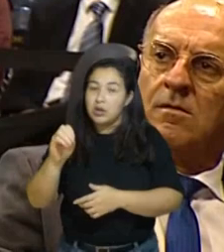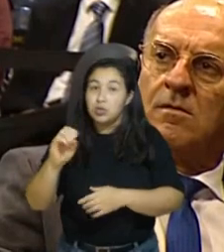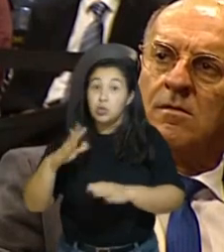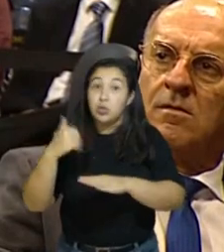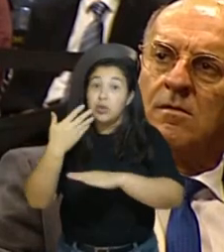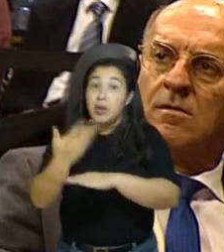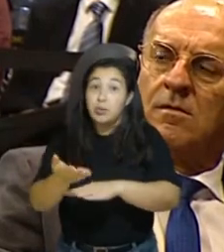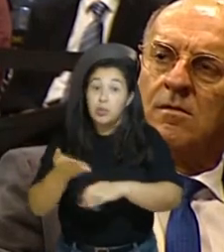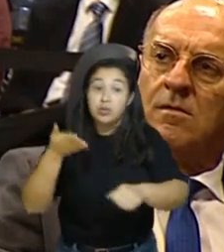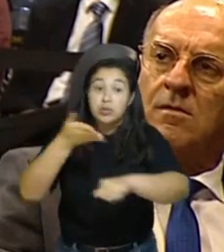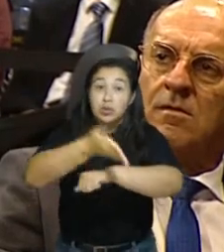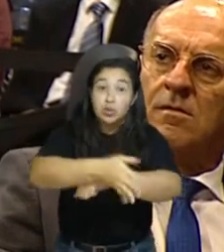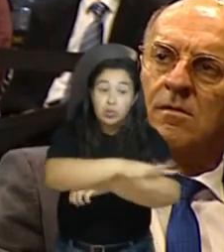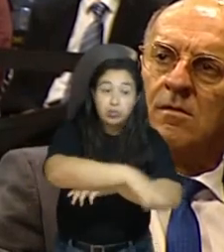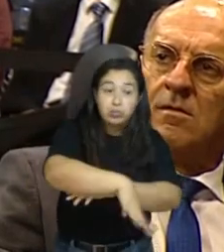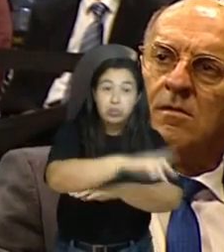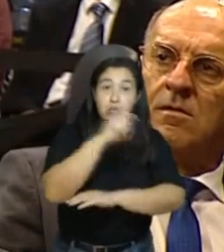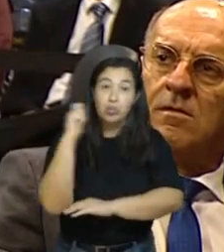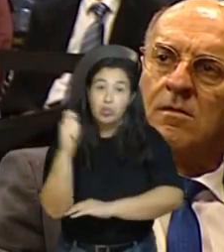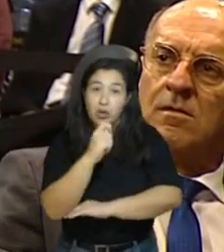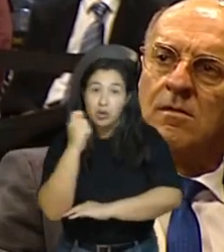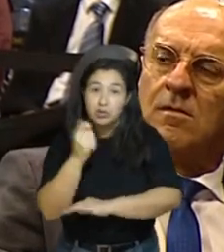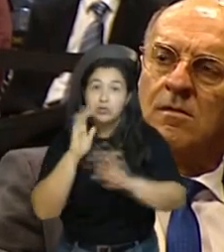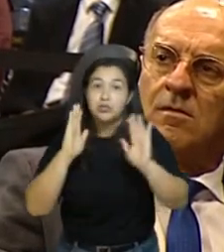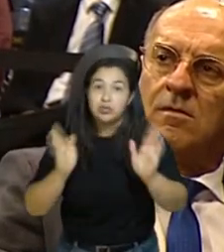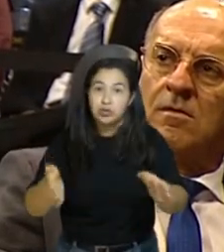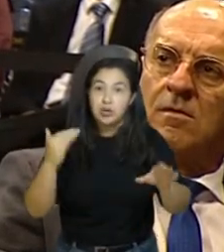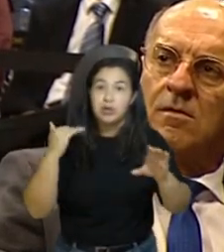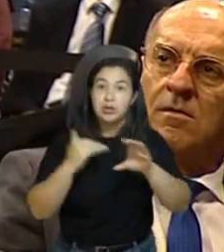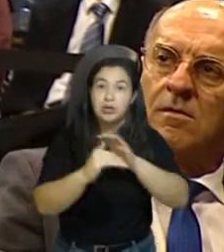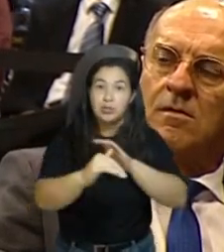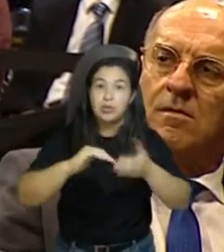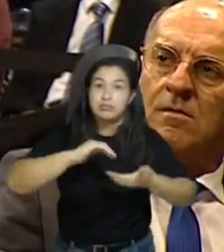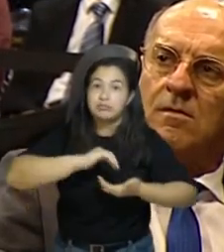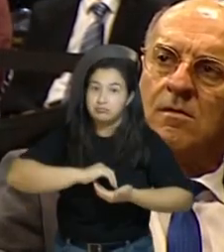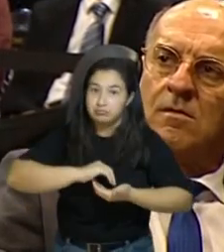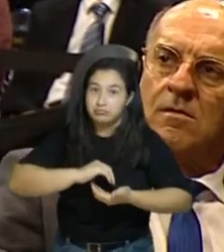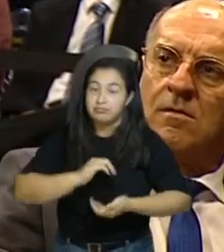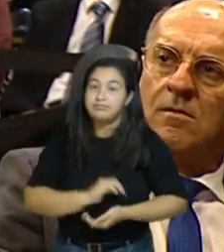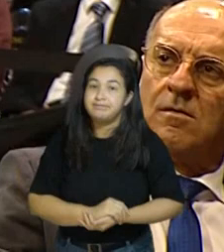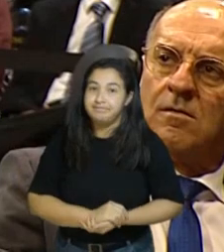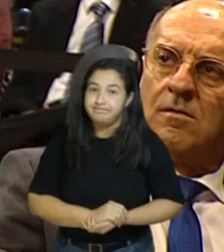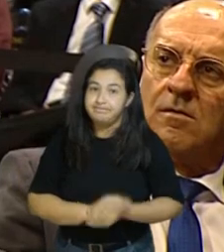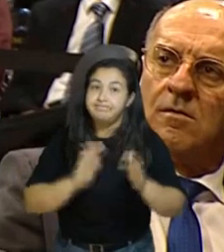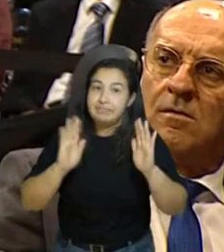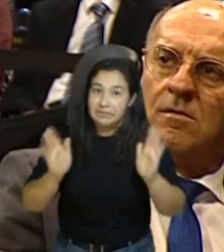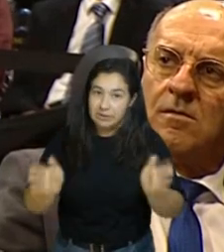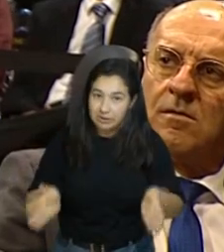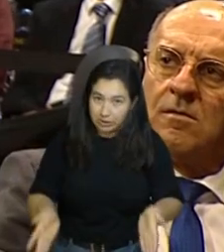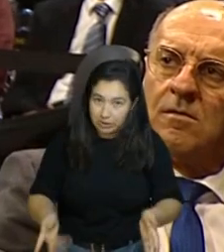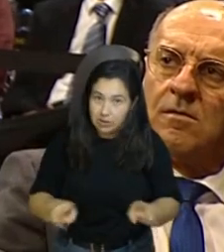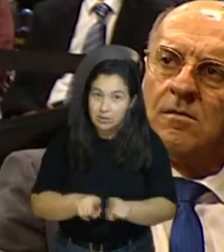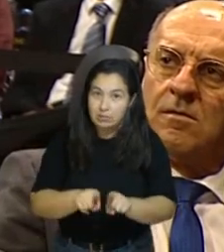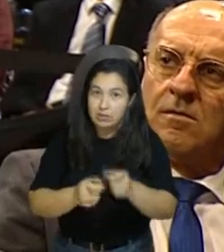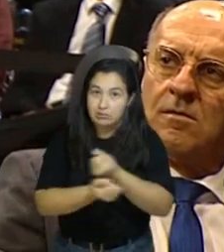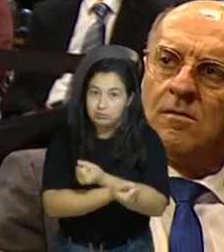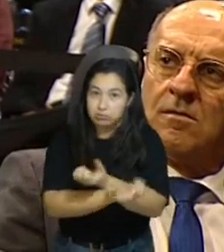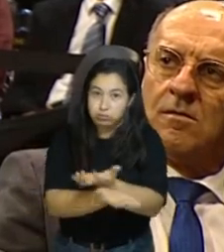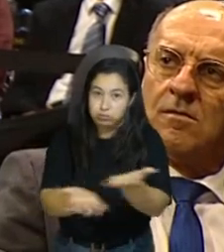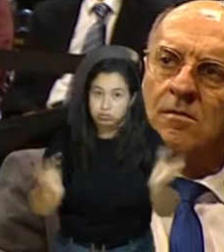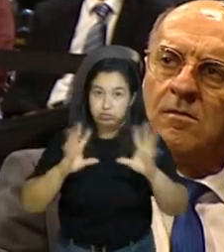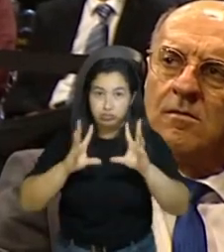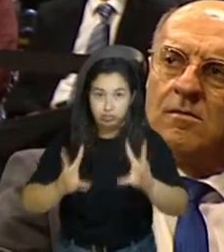prontamente eh encaminhados pela defesa civil e já está sendo distribuído todo esse